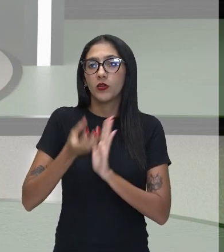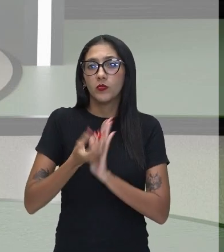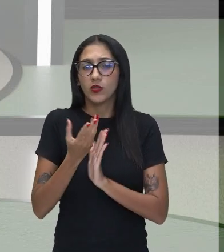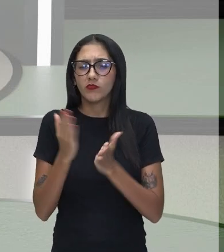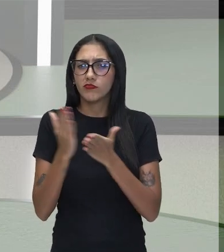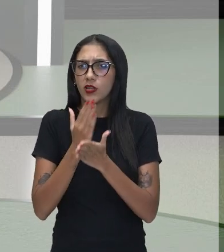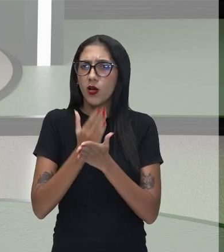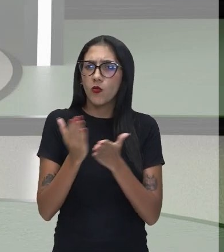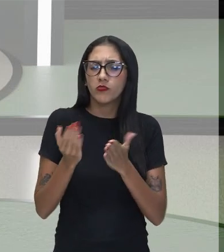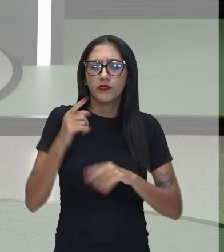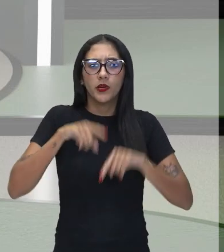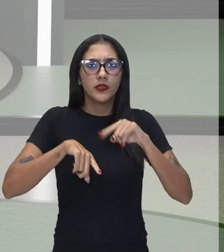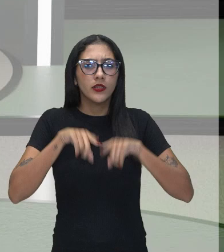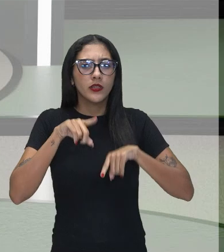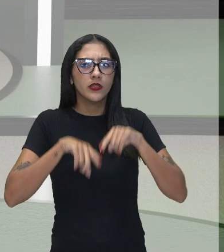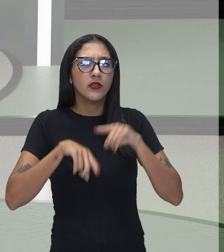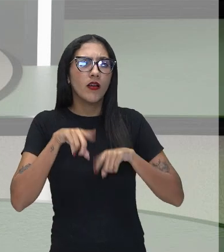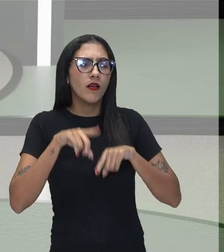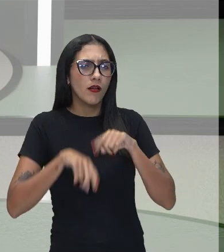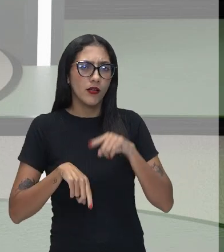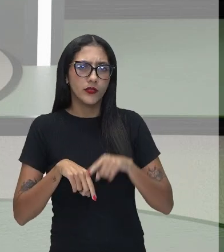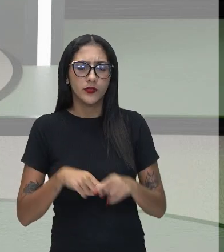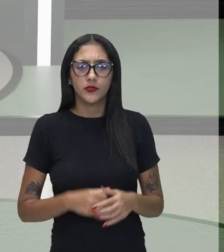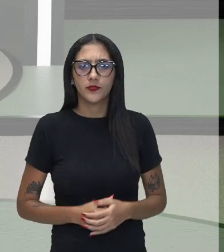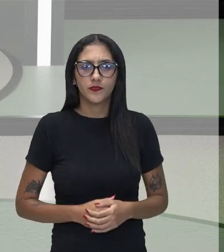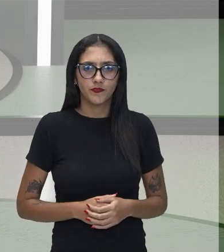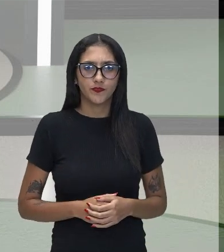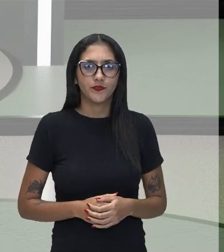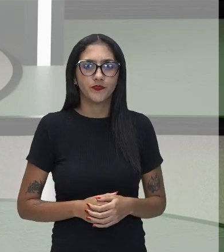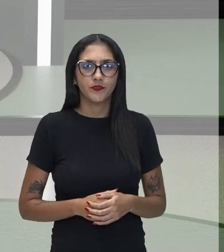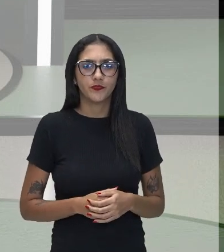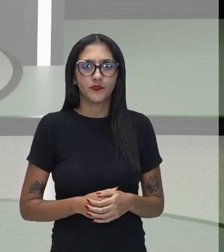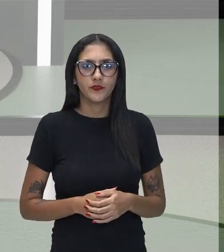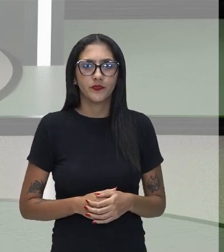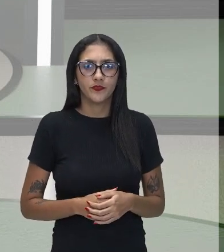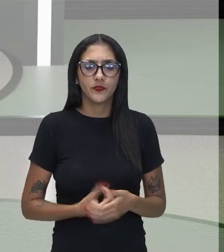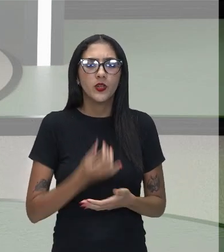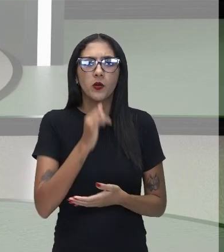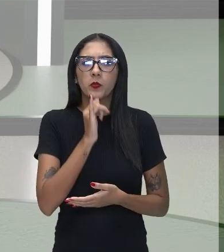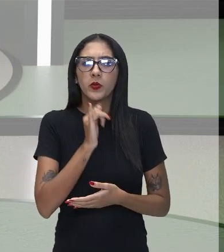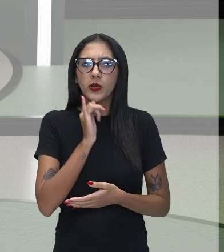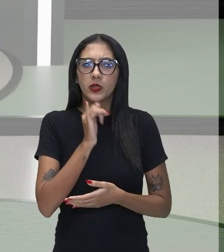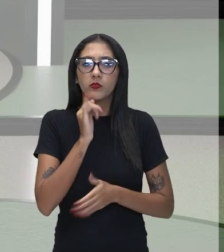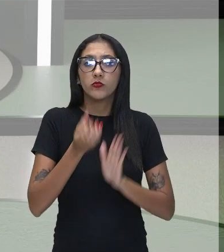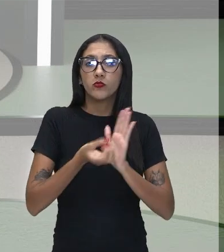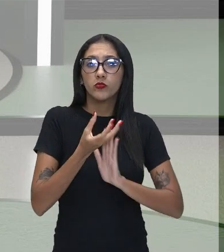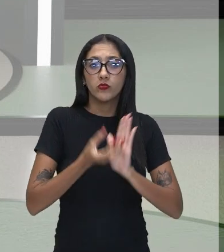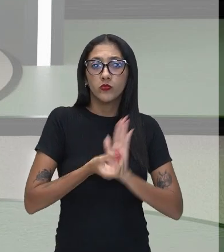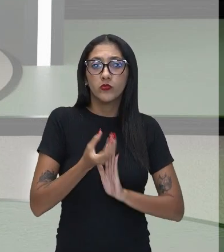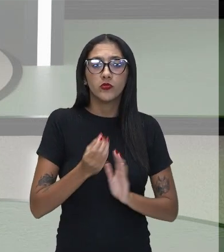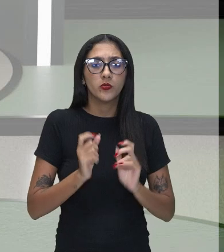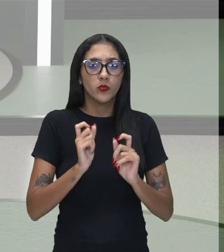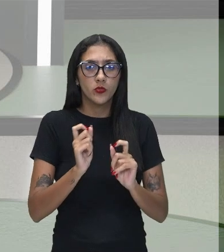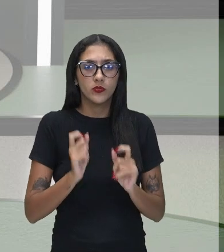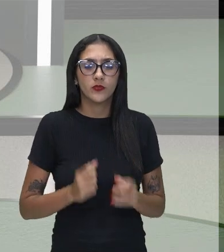alguns produtos que vocês podem ver aqui. Por exemplo, eles são muito importantes na fabricação de